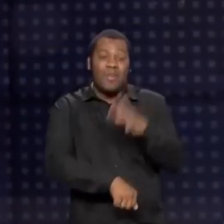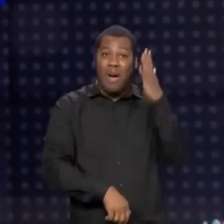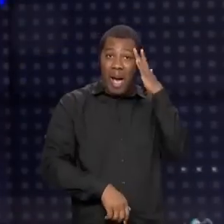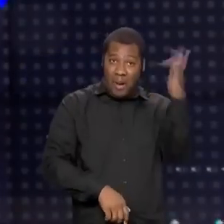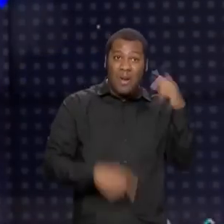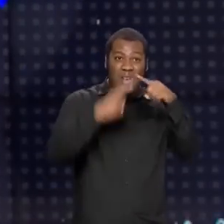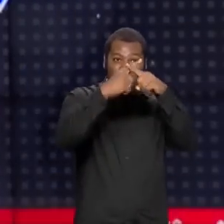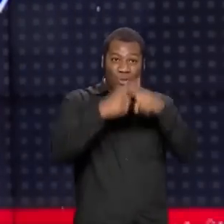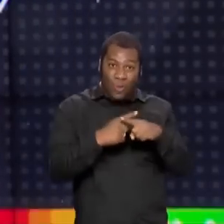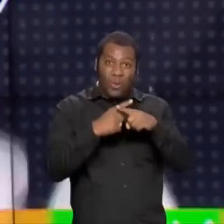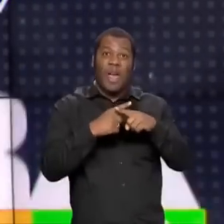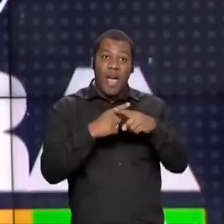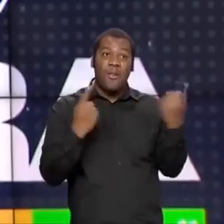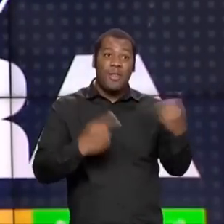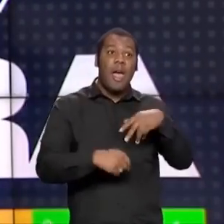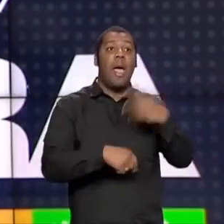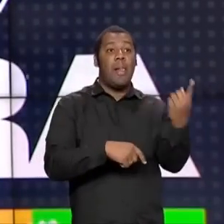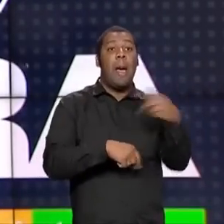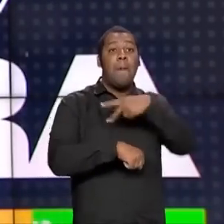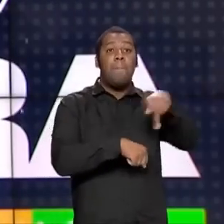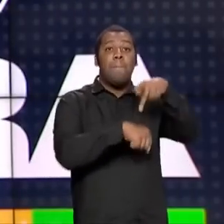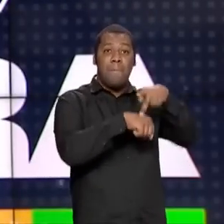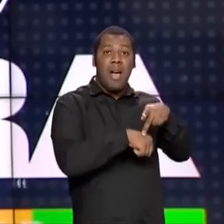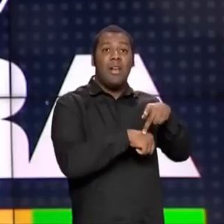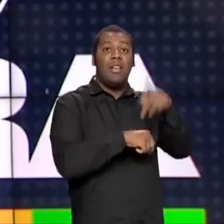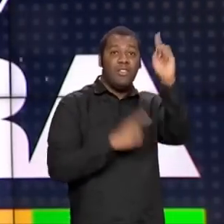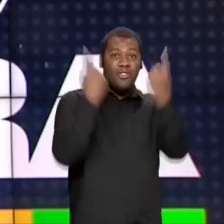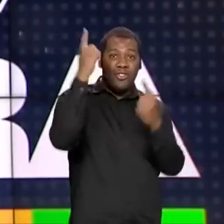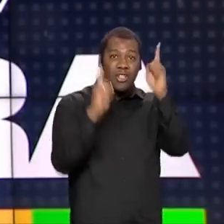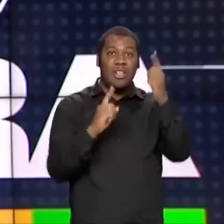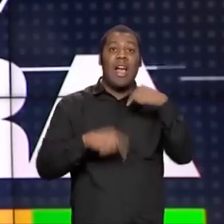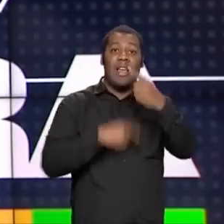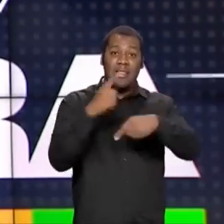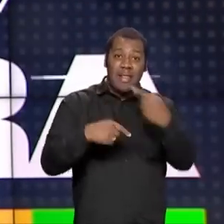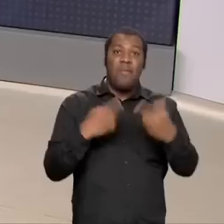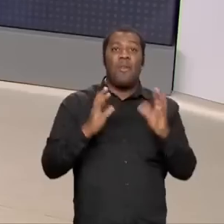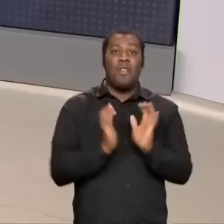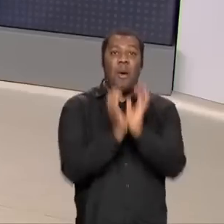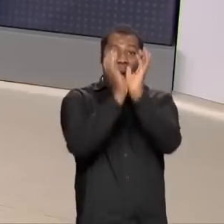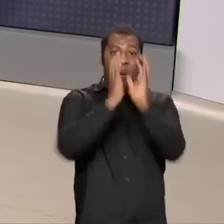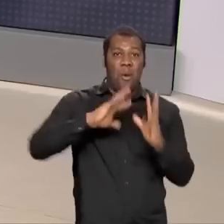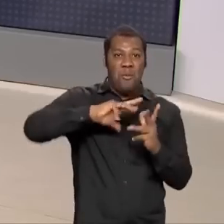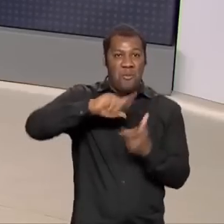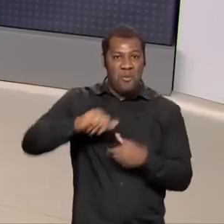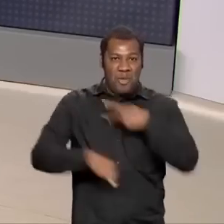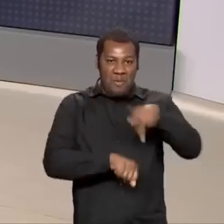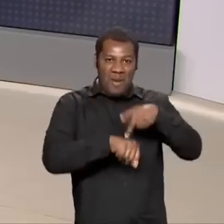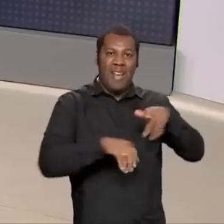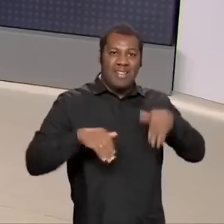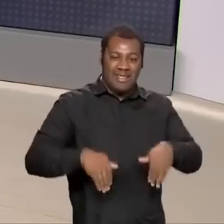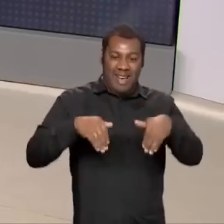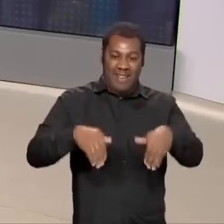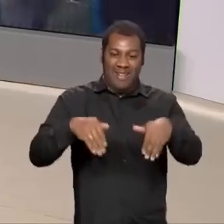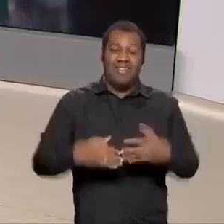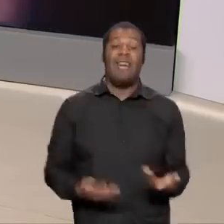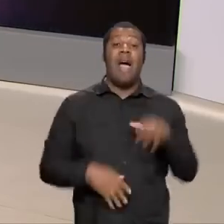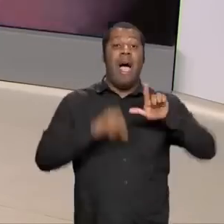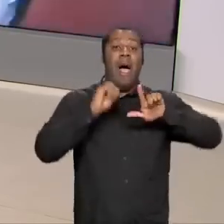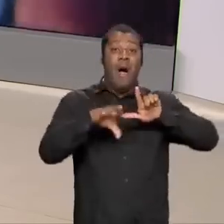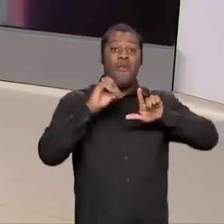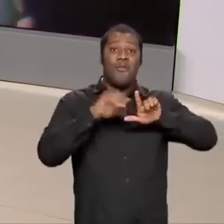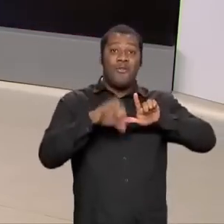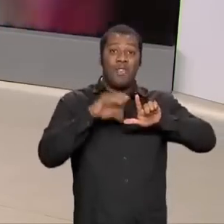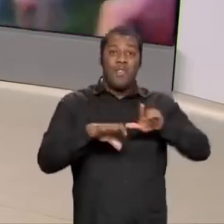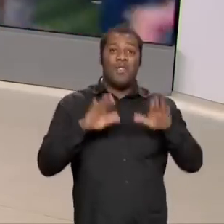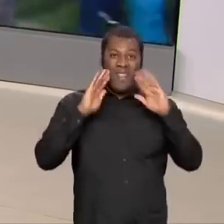um amistoso contra o Chile e depois seguem para a Copa do Mundo na Austrália. Vamos ao vivo ao estádio acompanhar esta